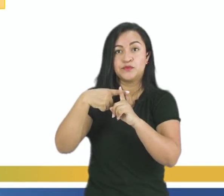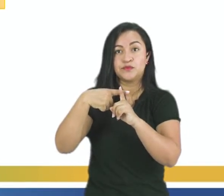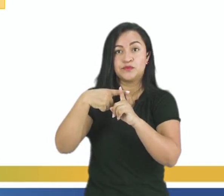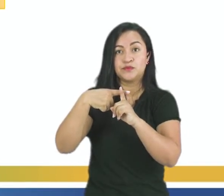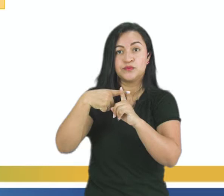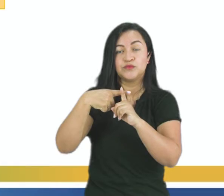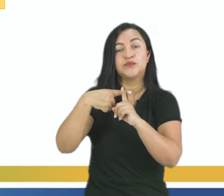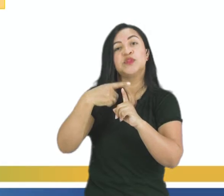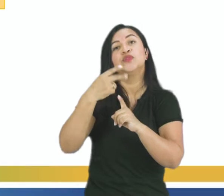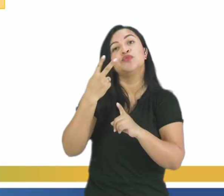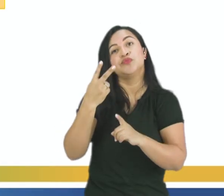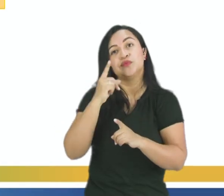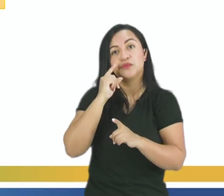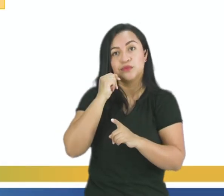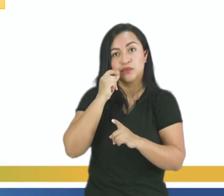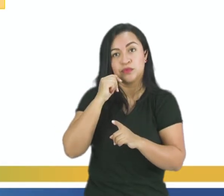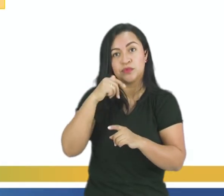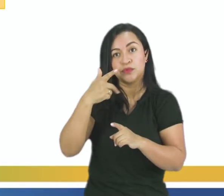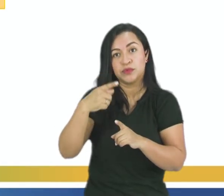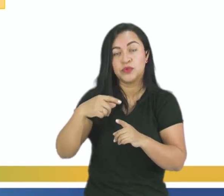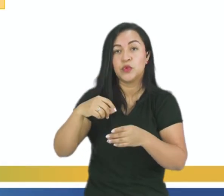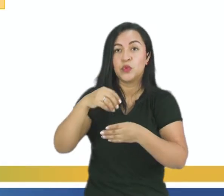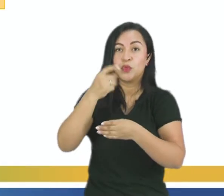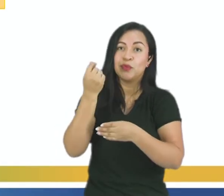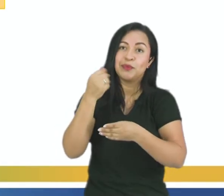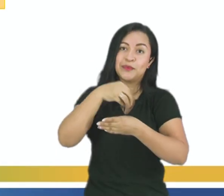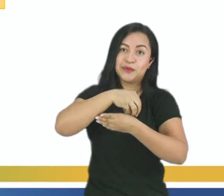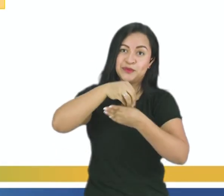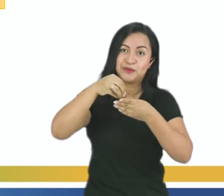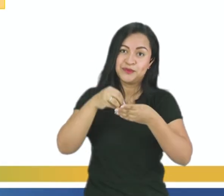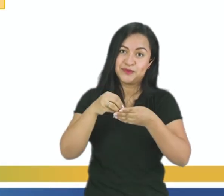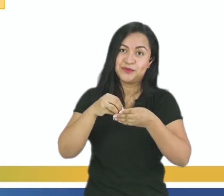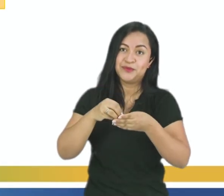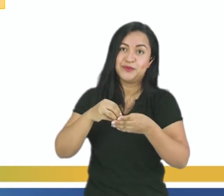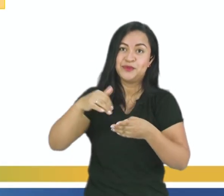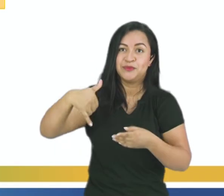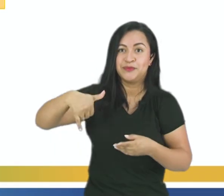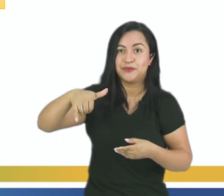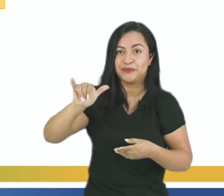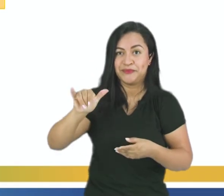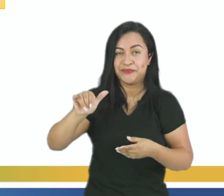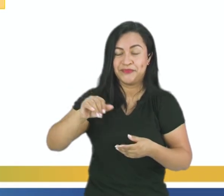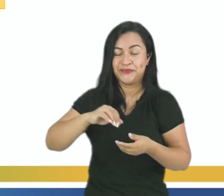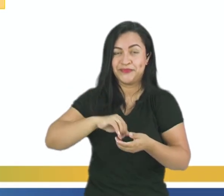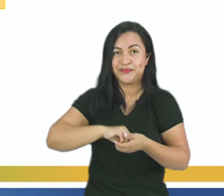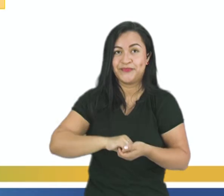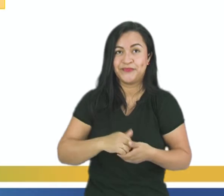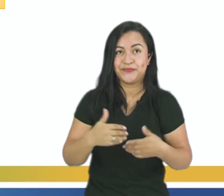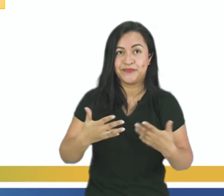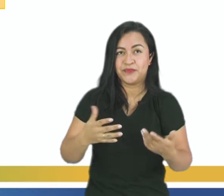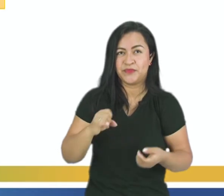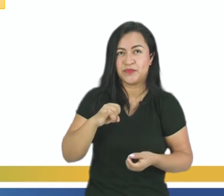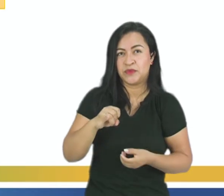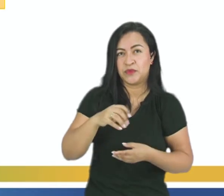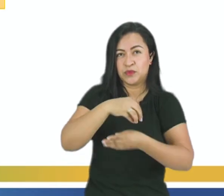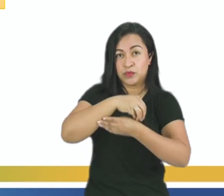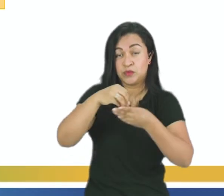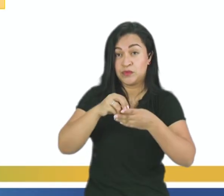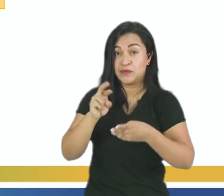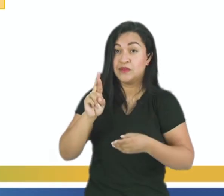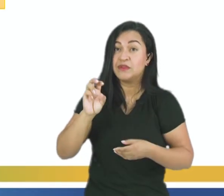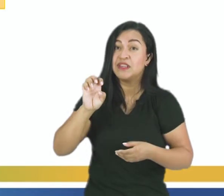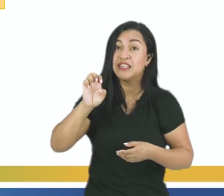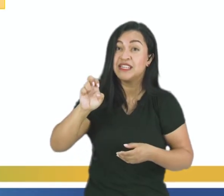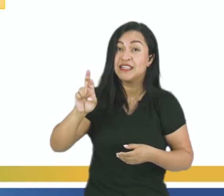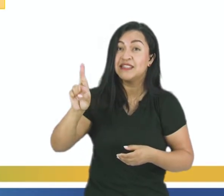2 lápis com o preço de um estojo, que é representado aí pela incógnita y, né? Muito bem. Se o preço do estojo é R$5